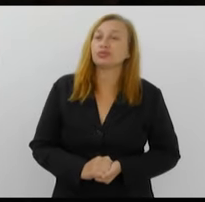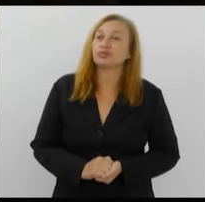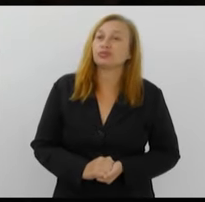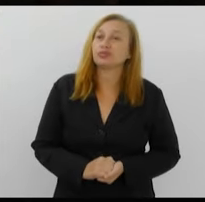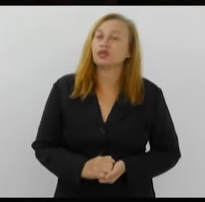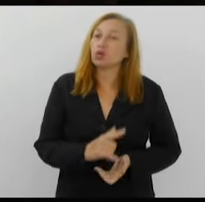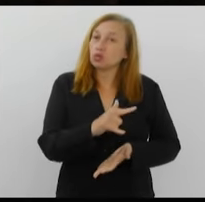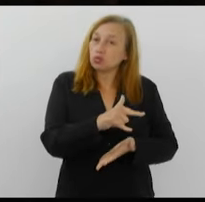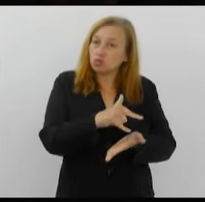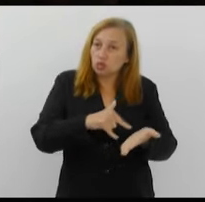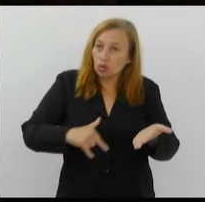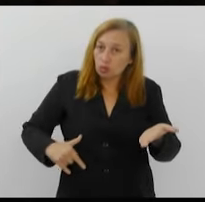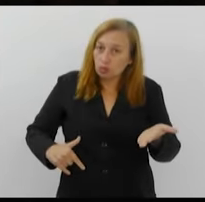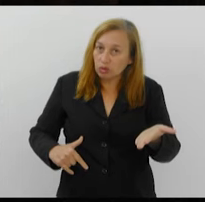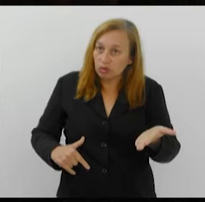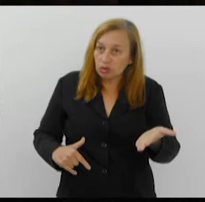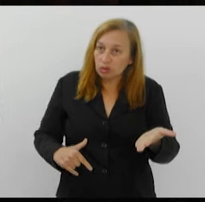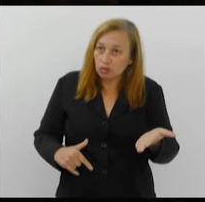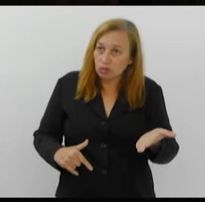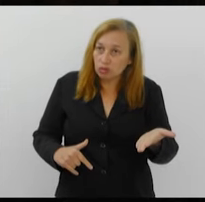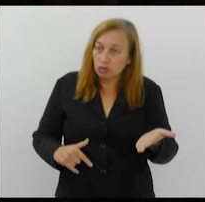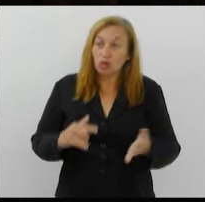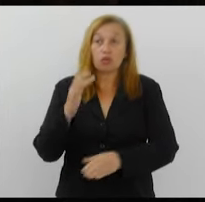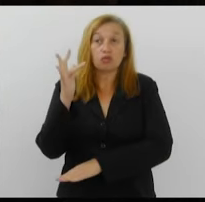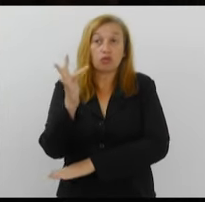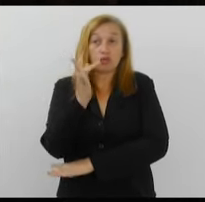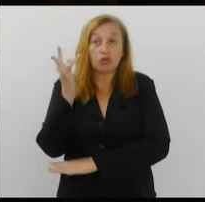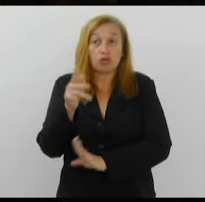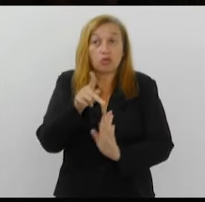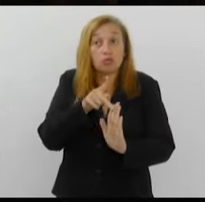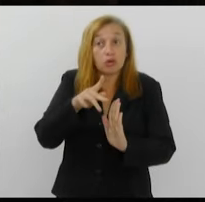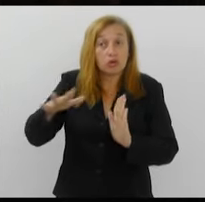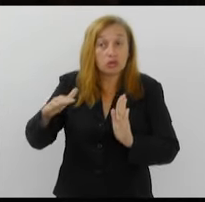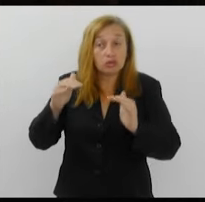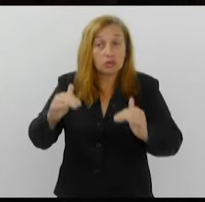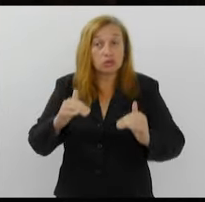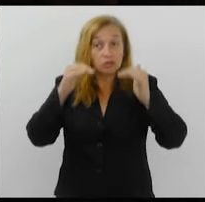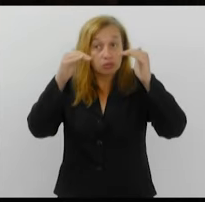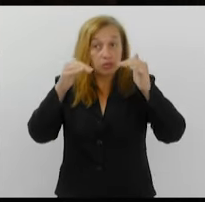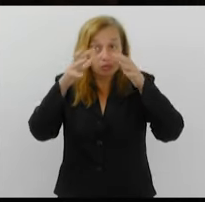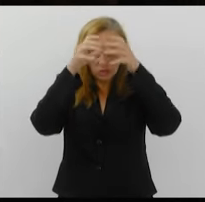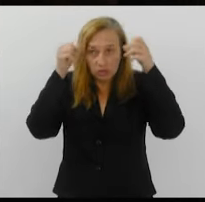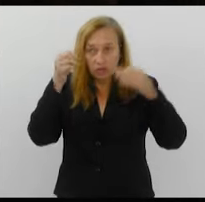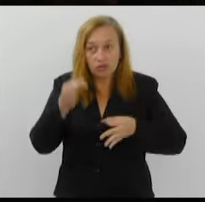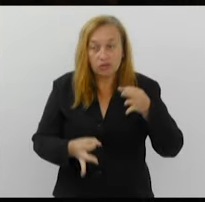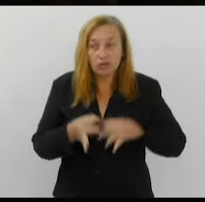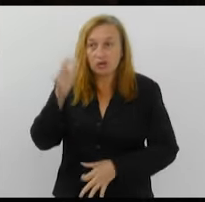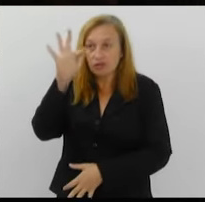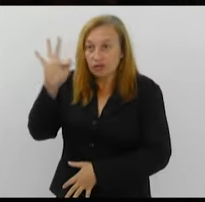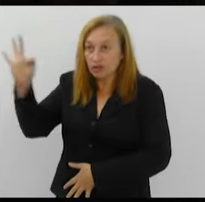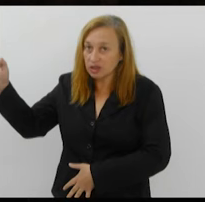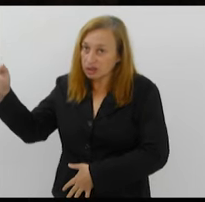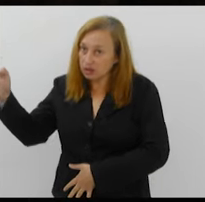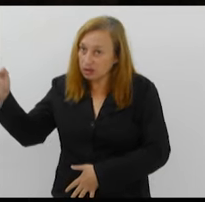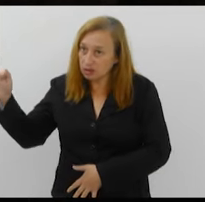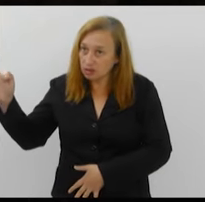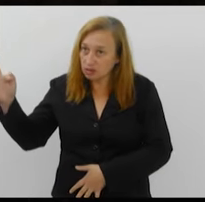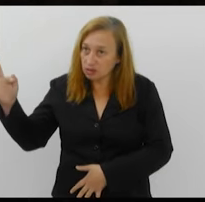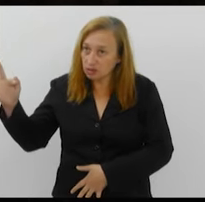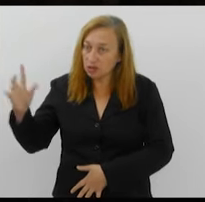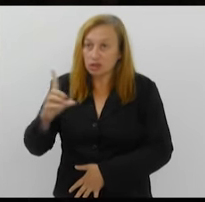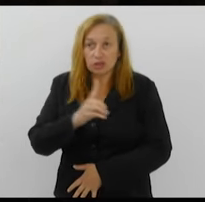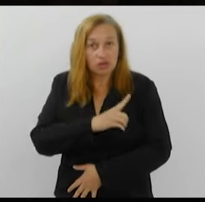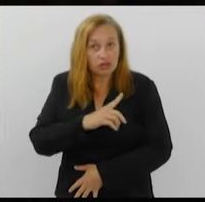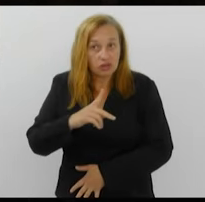um documento formal protocolado perante o Supremo Tribunal Federal, da lavra do defensor